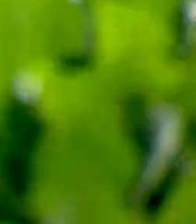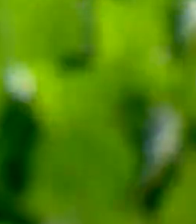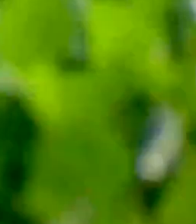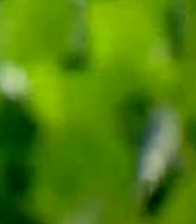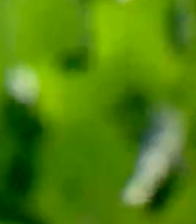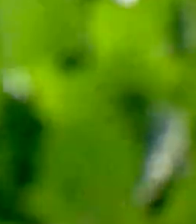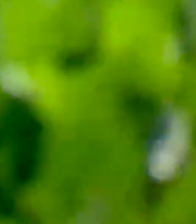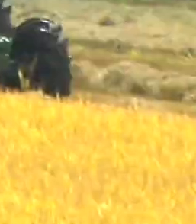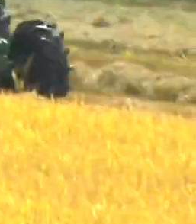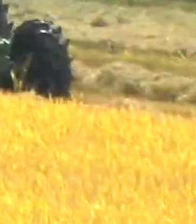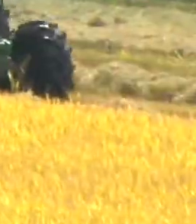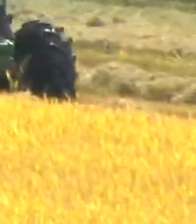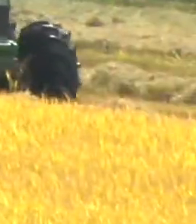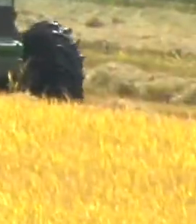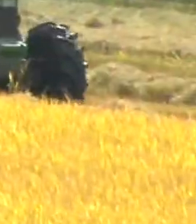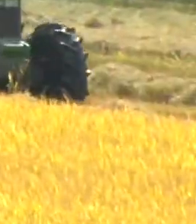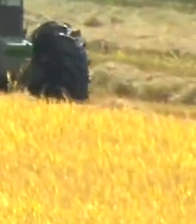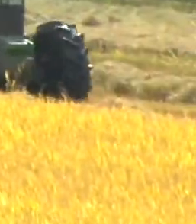Tchau.